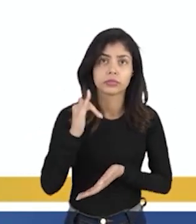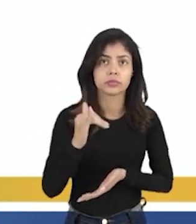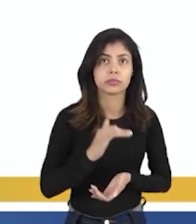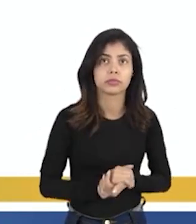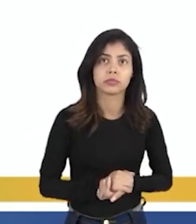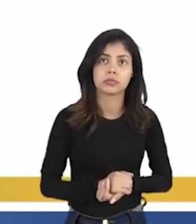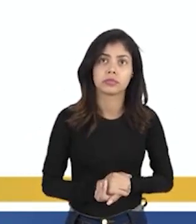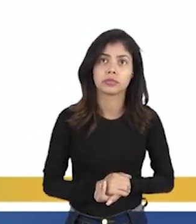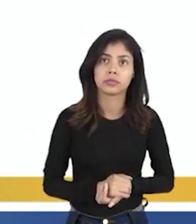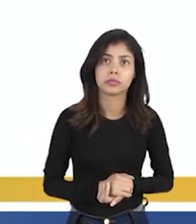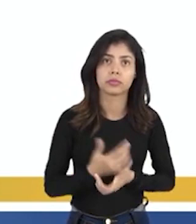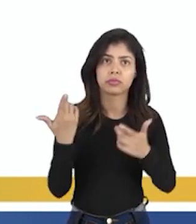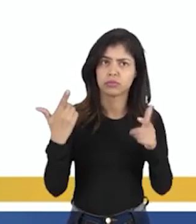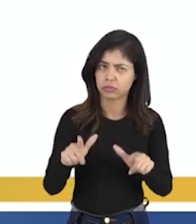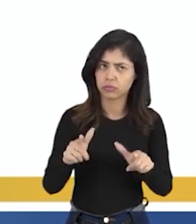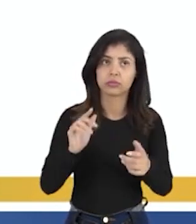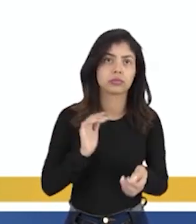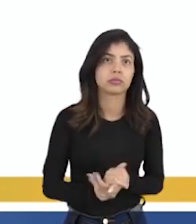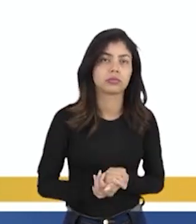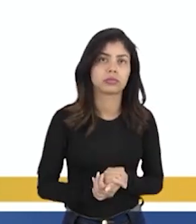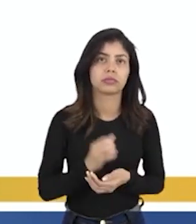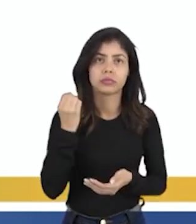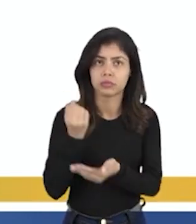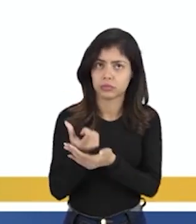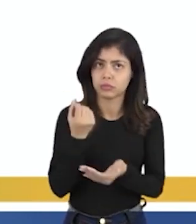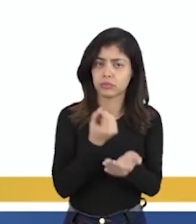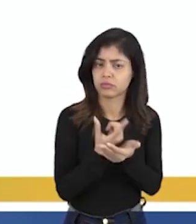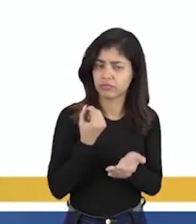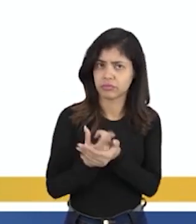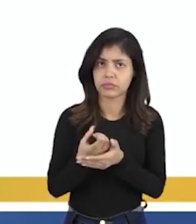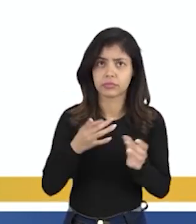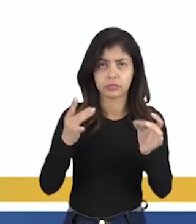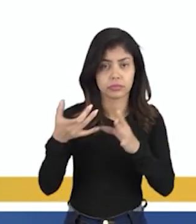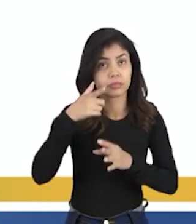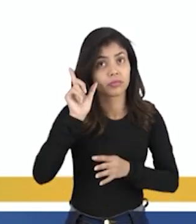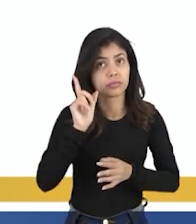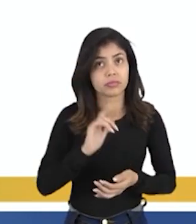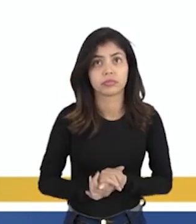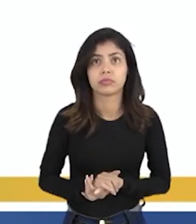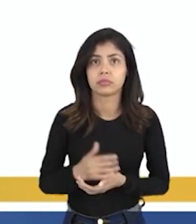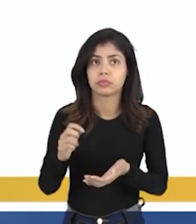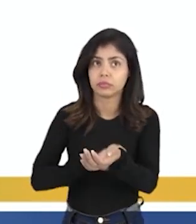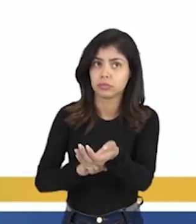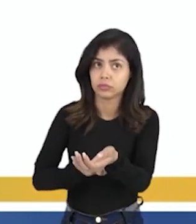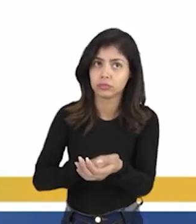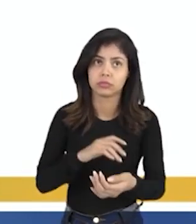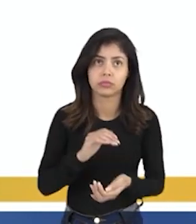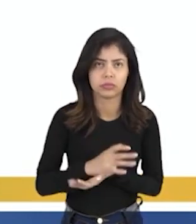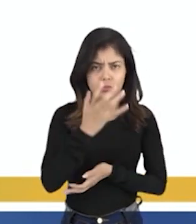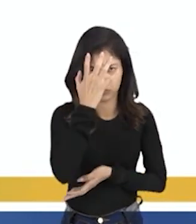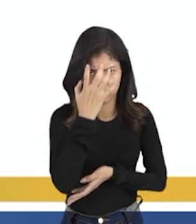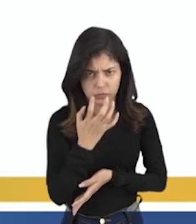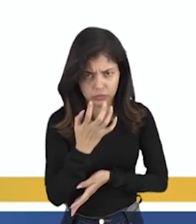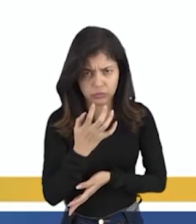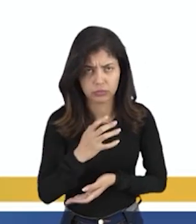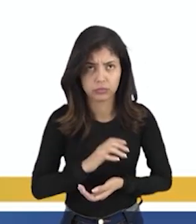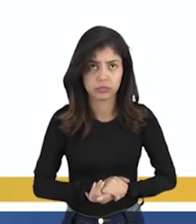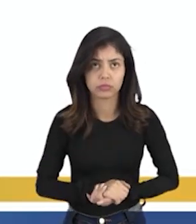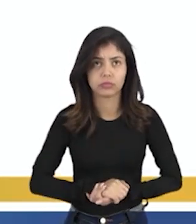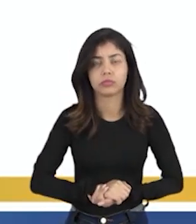secretária eletrônica, recados chatos, contas para pagar que venceram ontem. Estou nervoso,